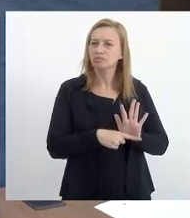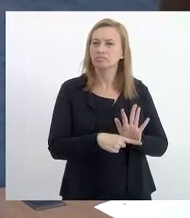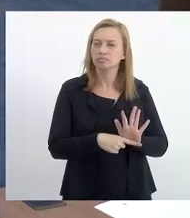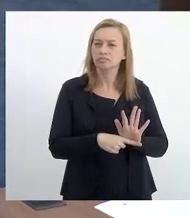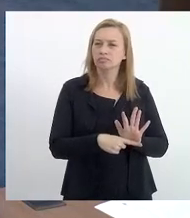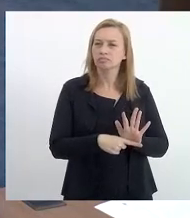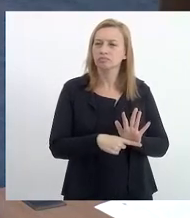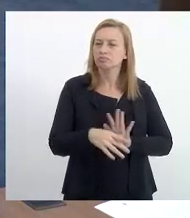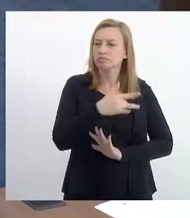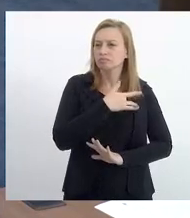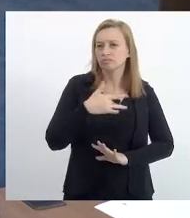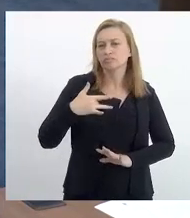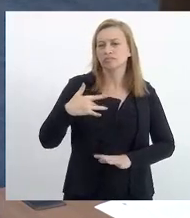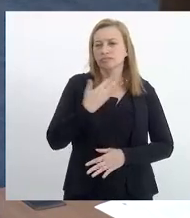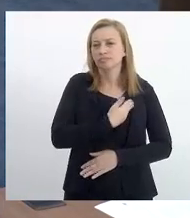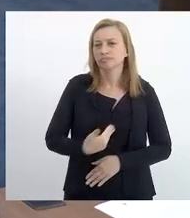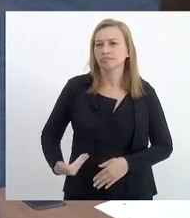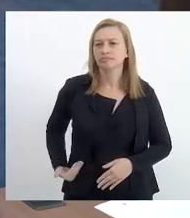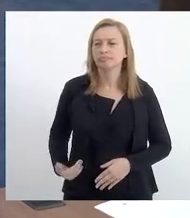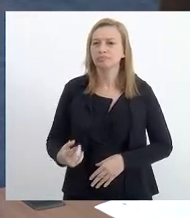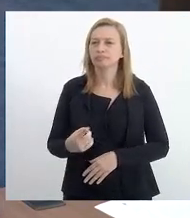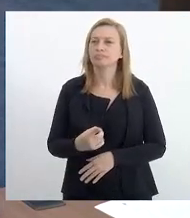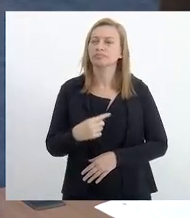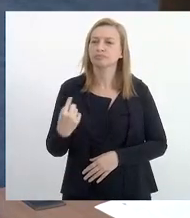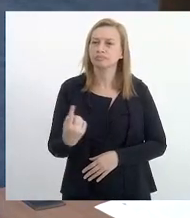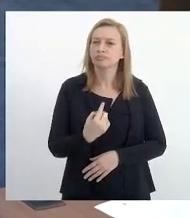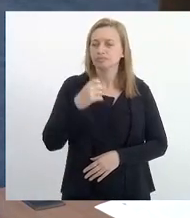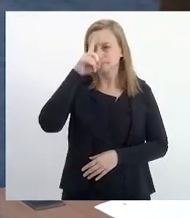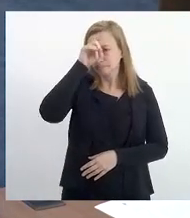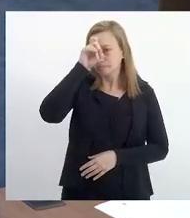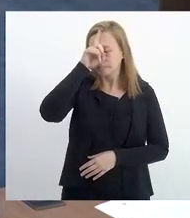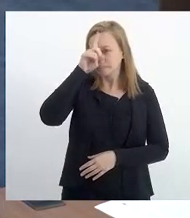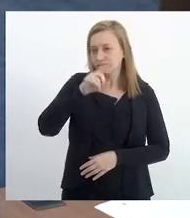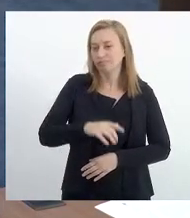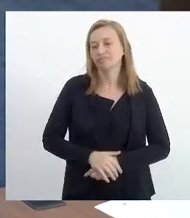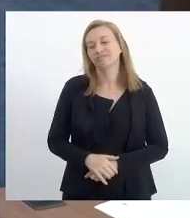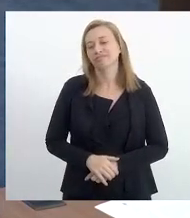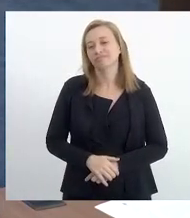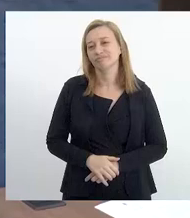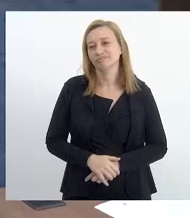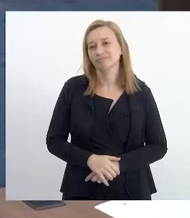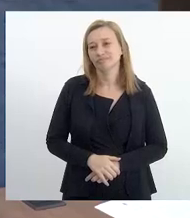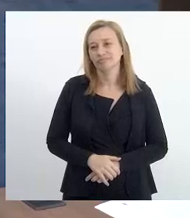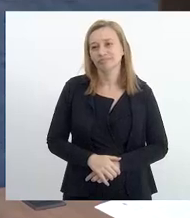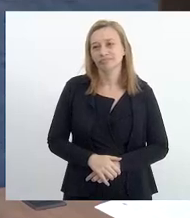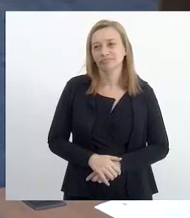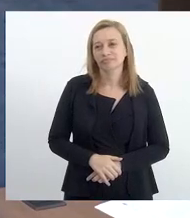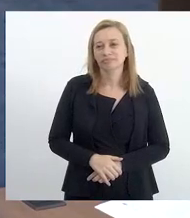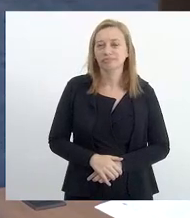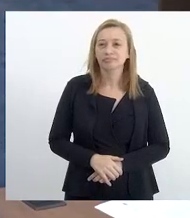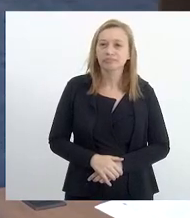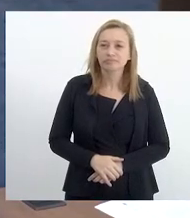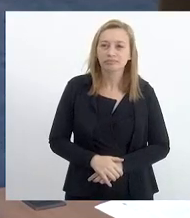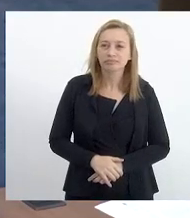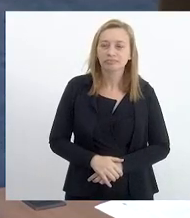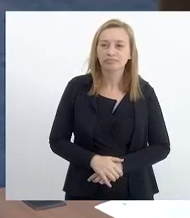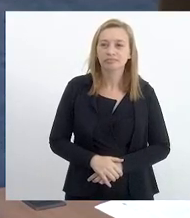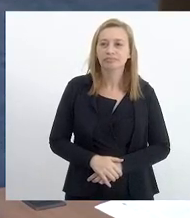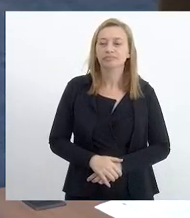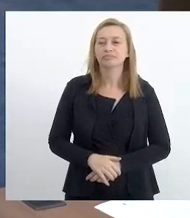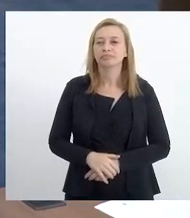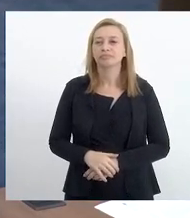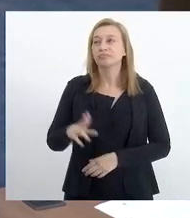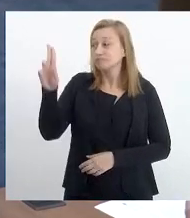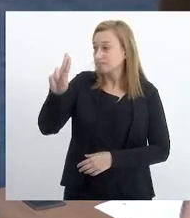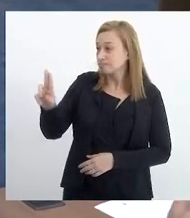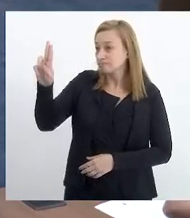da saúde pública dos nossos hospitais universitários. No caso, Hospital Universitário